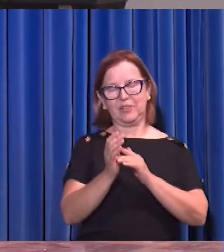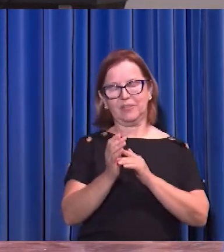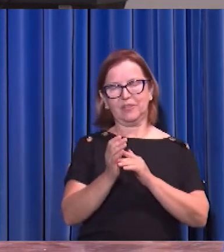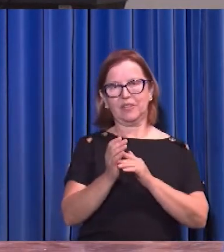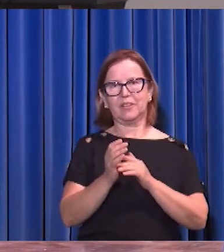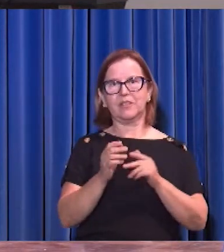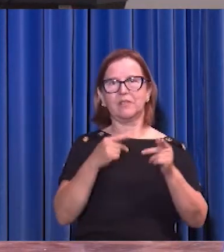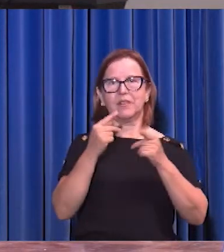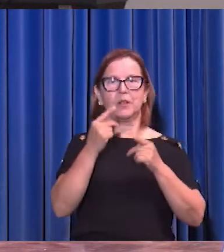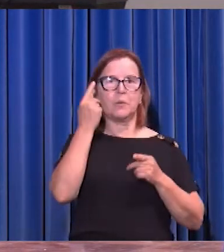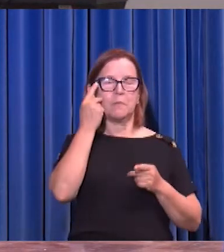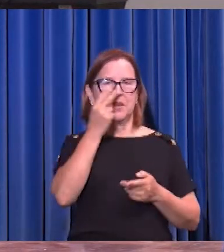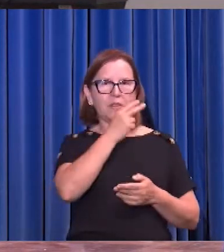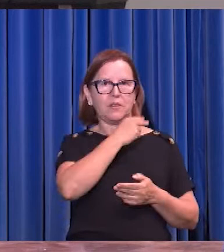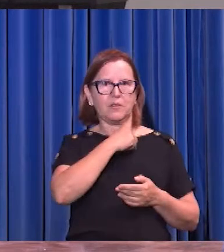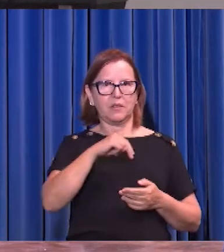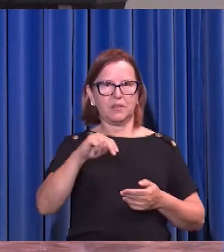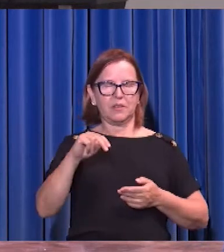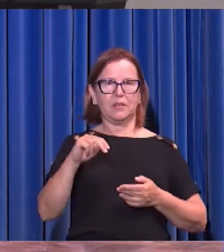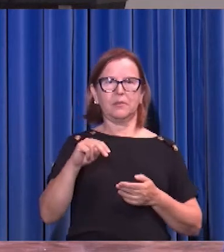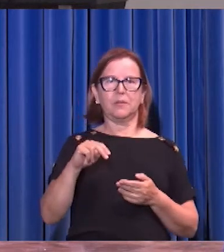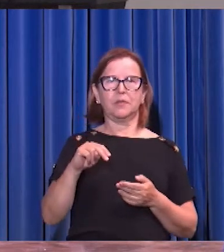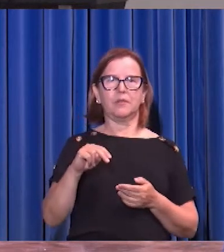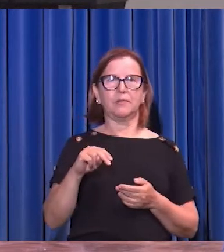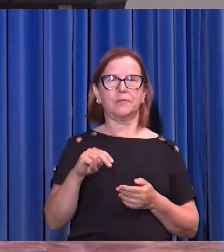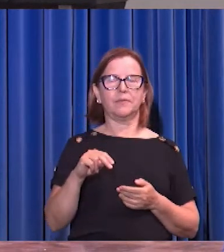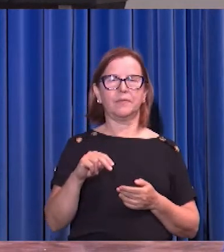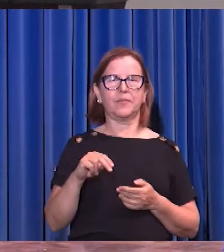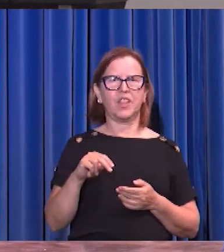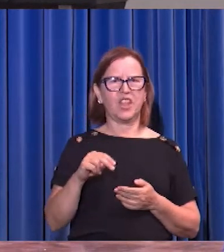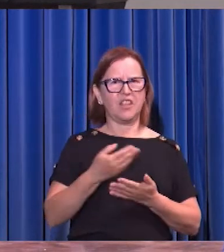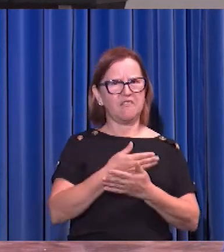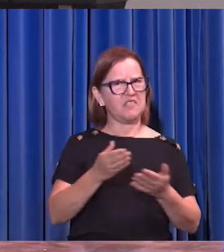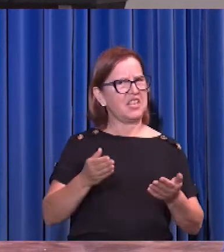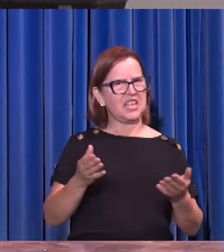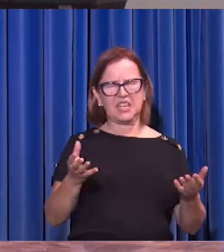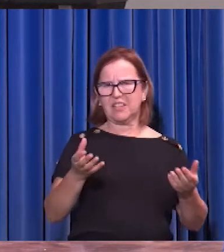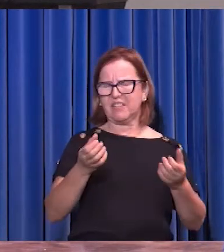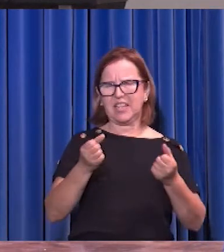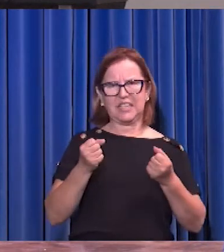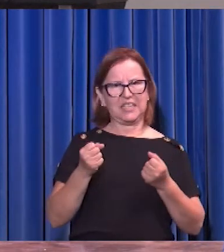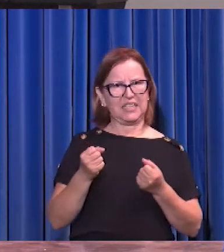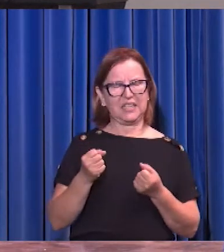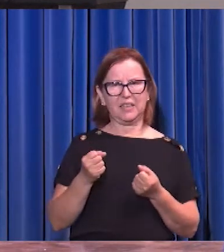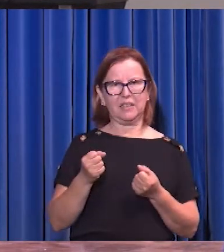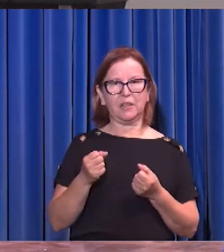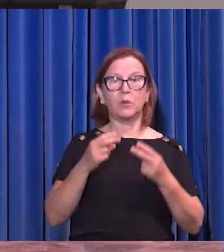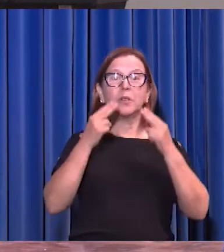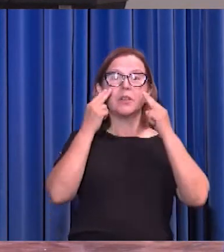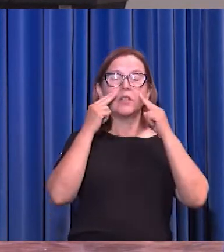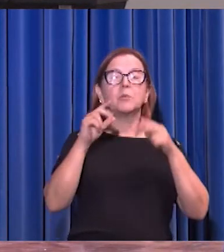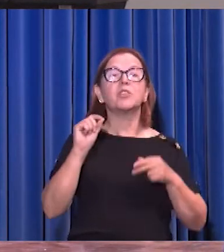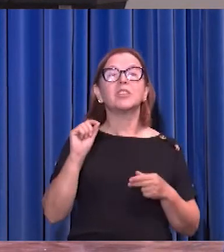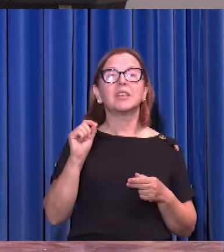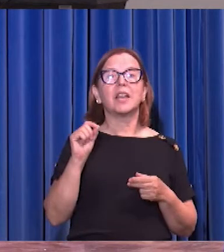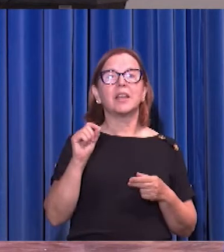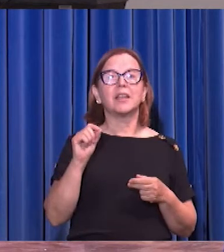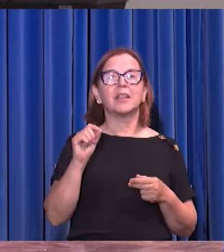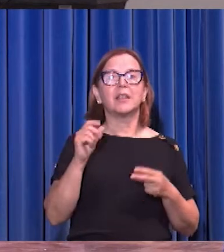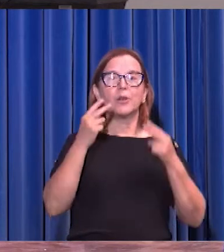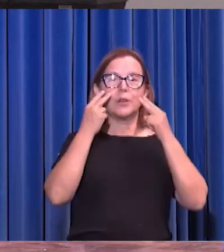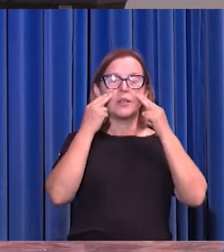Nicodemos e os seus pares do Sinédrio, quando diz, não aceitais, por não aceitarem o testemunho de quem? O testemunho